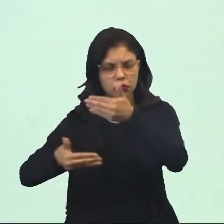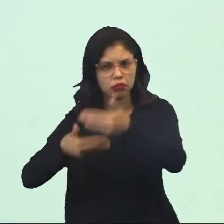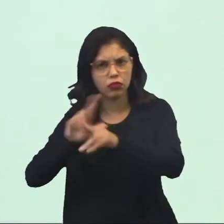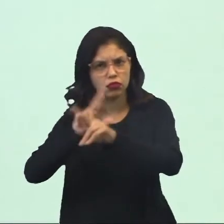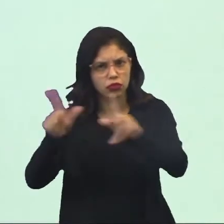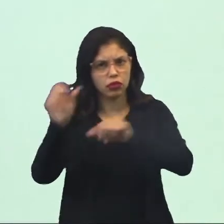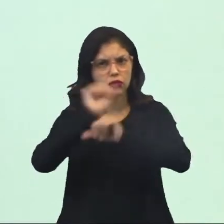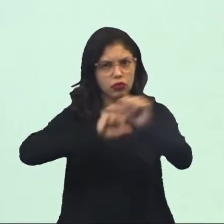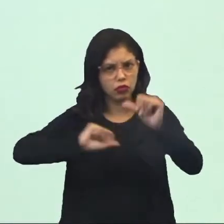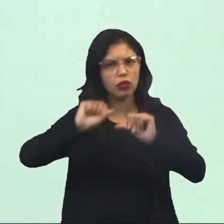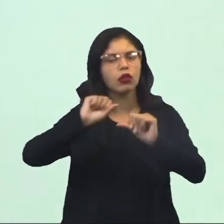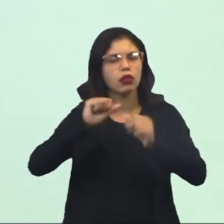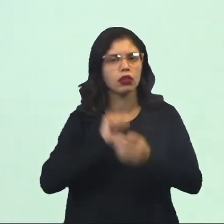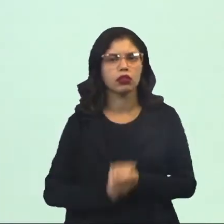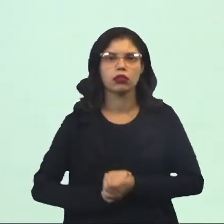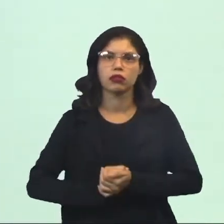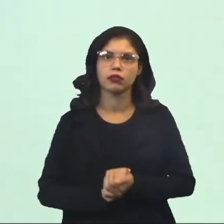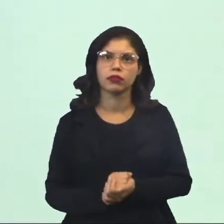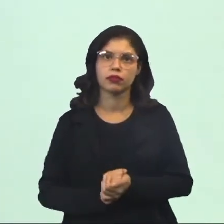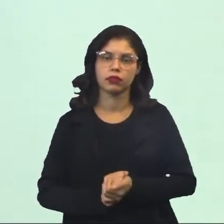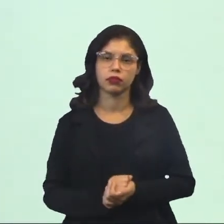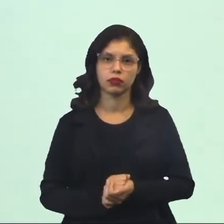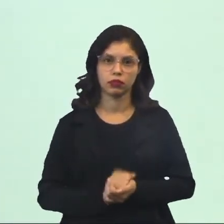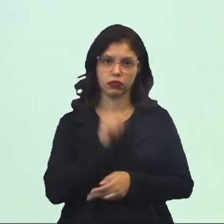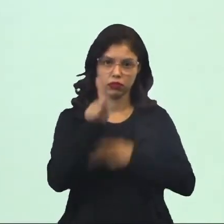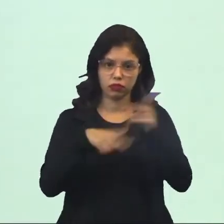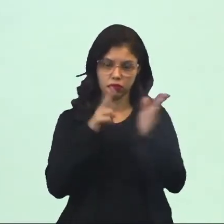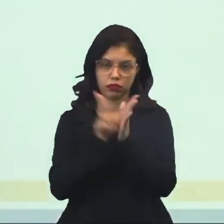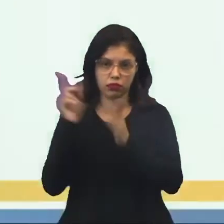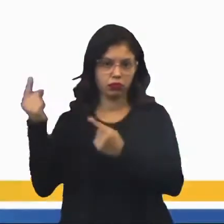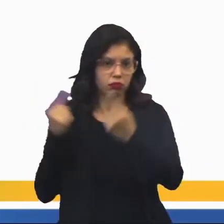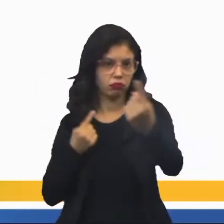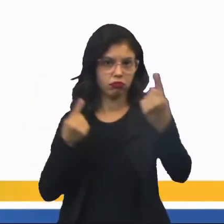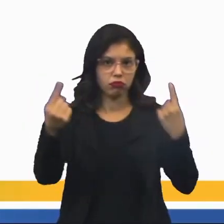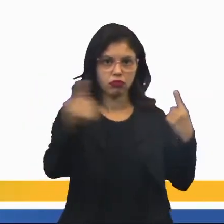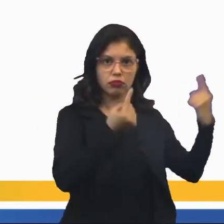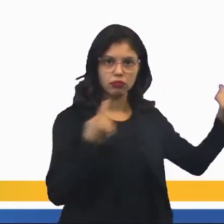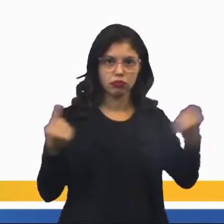um grupo populacional indígena para outro. Tudo bem?